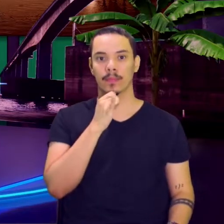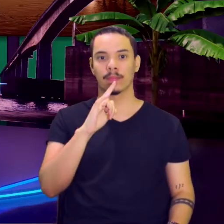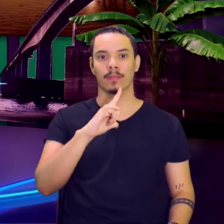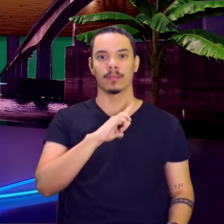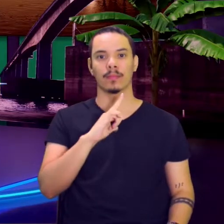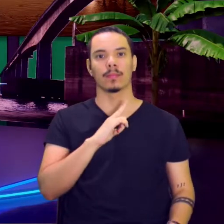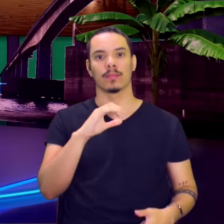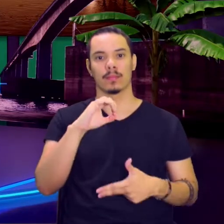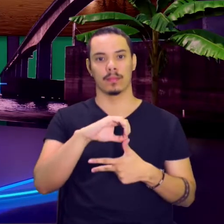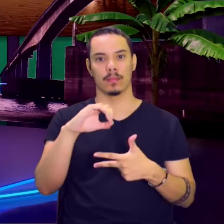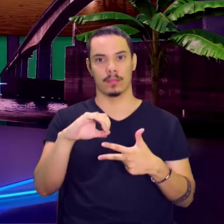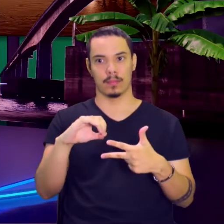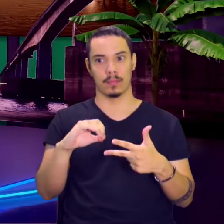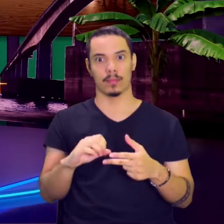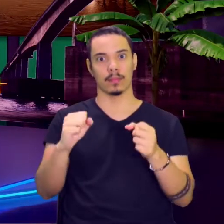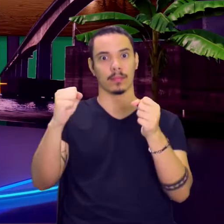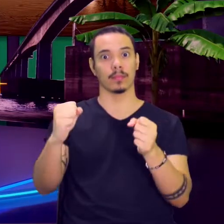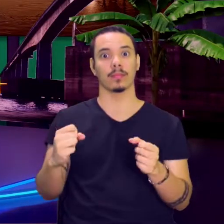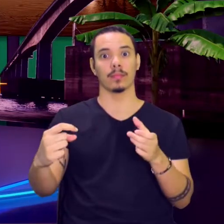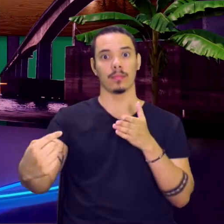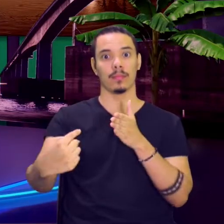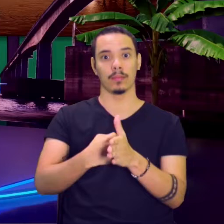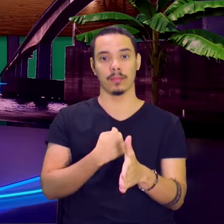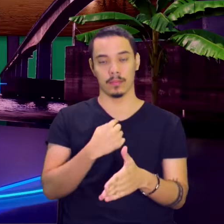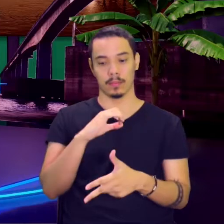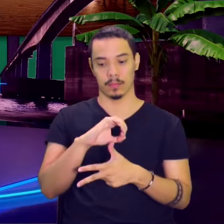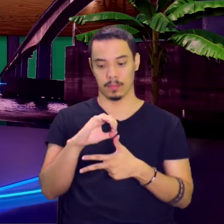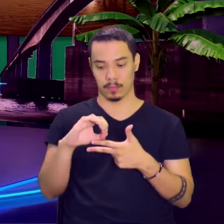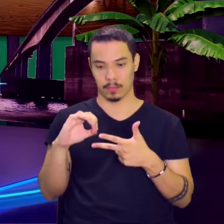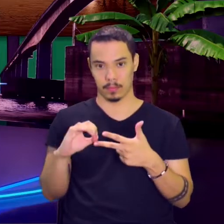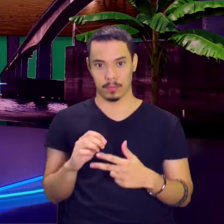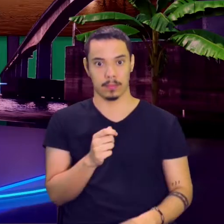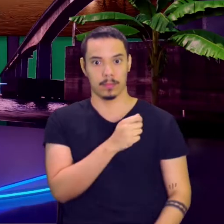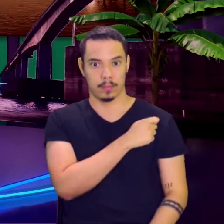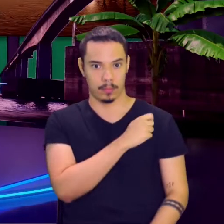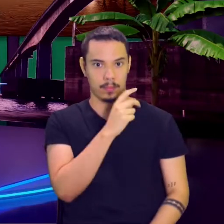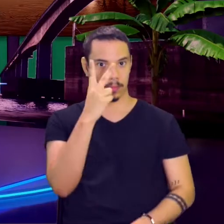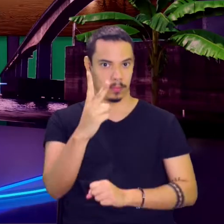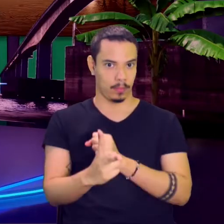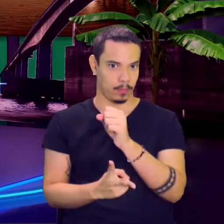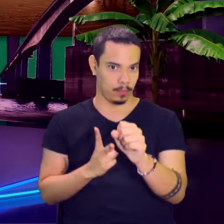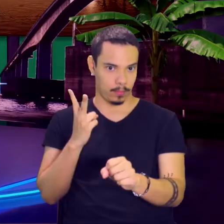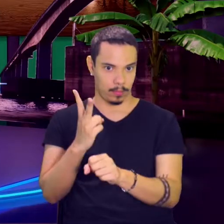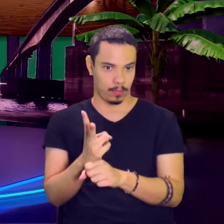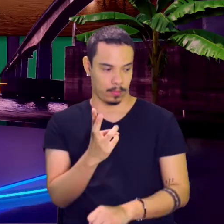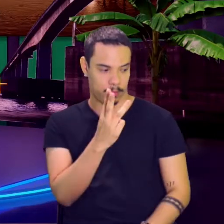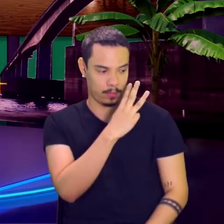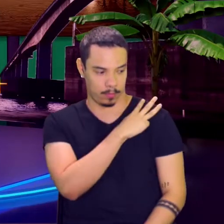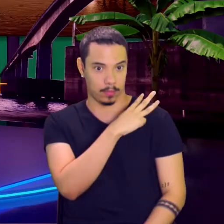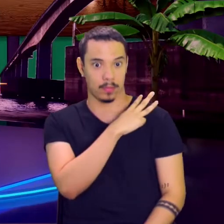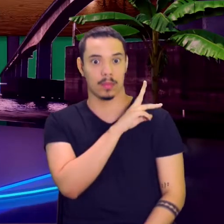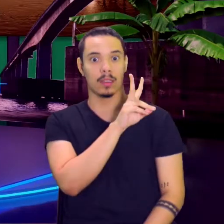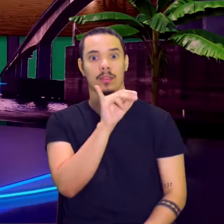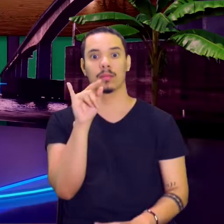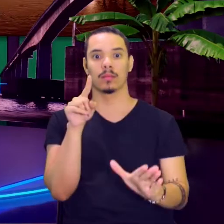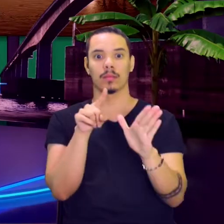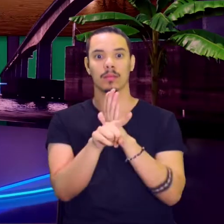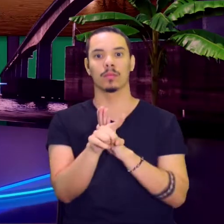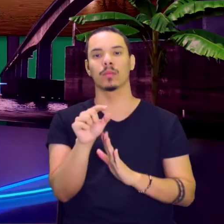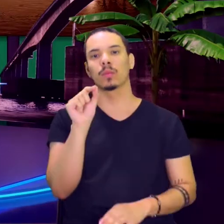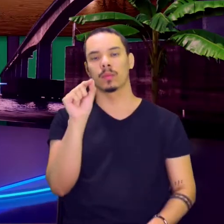Enem poderia perguntar para o nosso aluno, daqui a 2 anos, né? Ele vai perguntar essa parte rosa